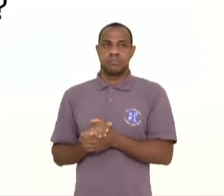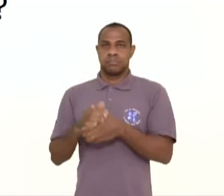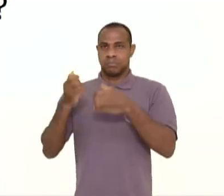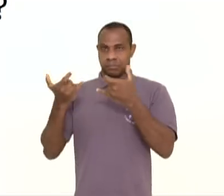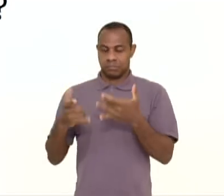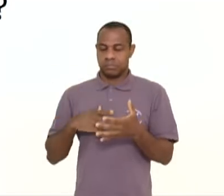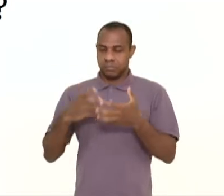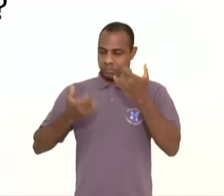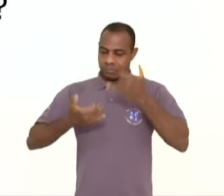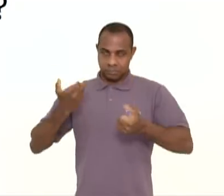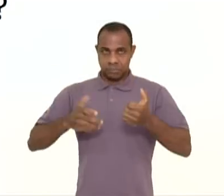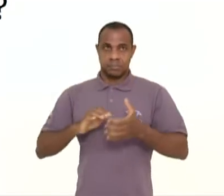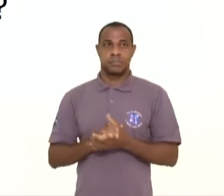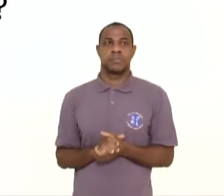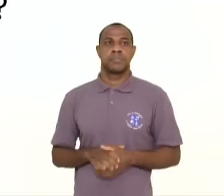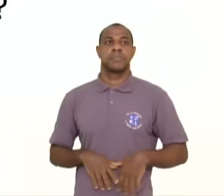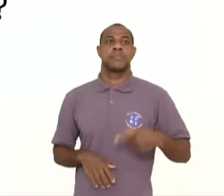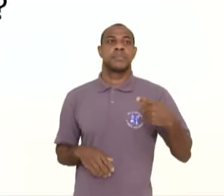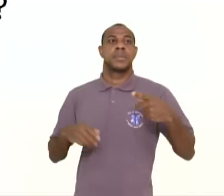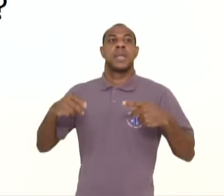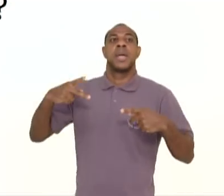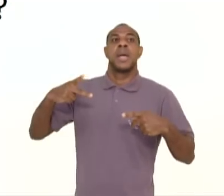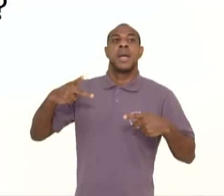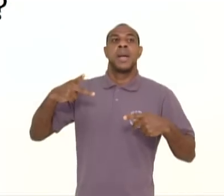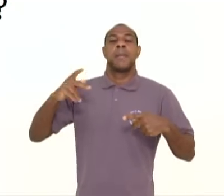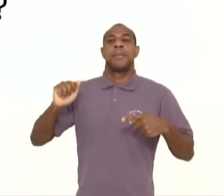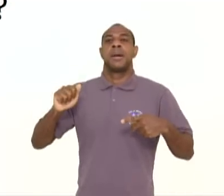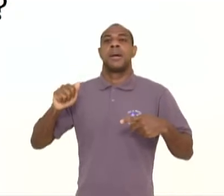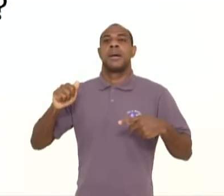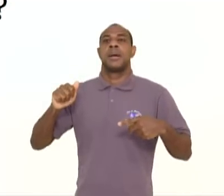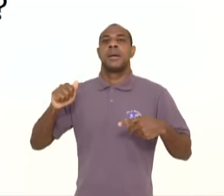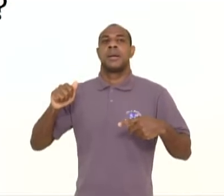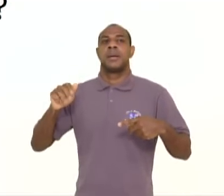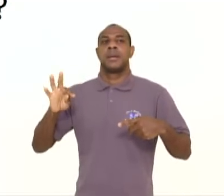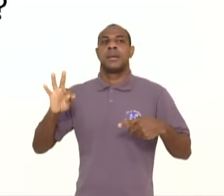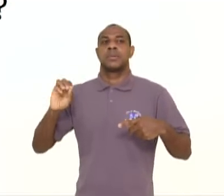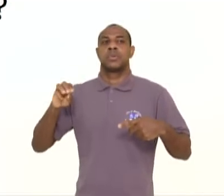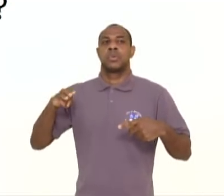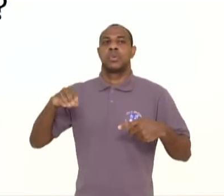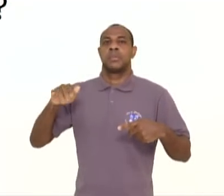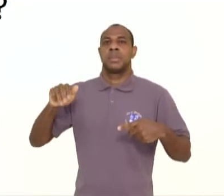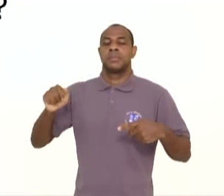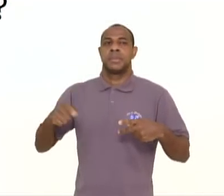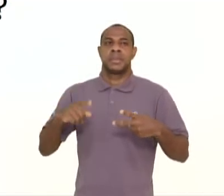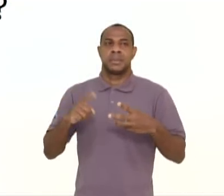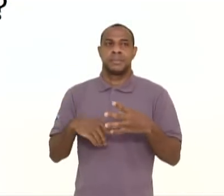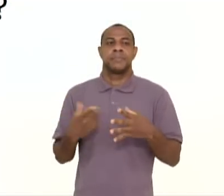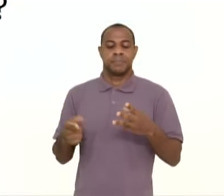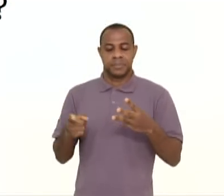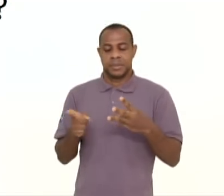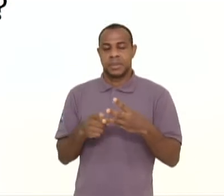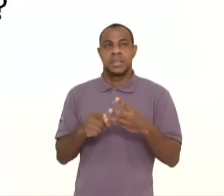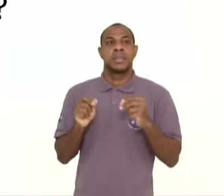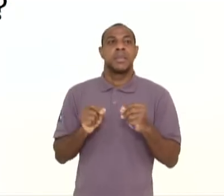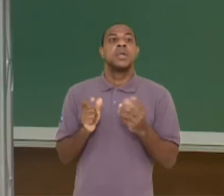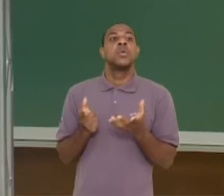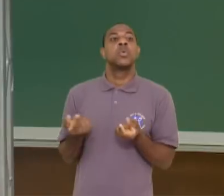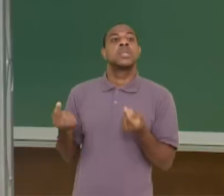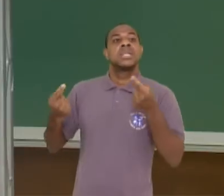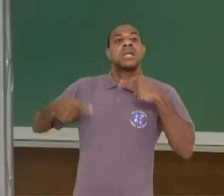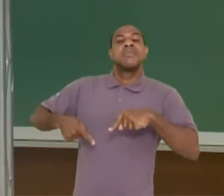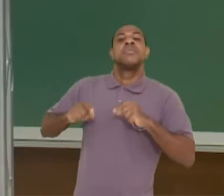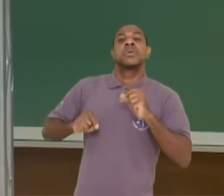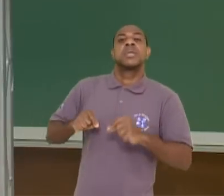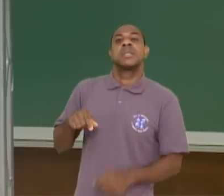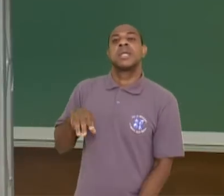da aula de hoje. Mímica, a pantomima e a mímica, né, e o desafio da mímica, qual animal sou, né? Então é um jogo que pode estar sendo realizado